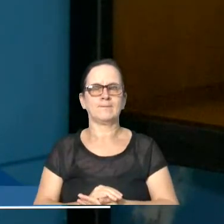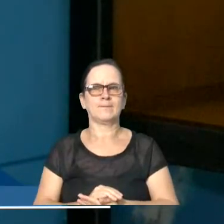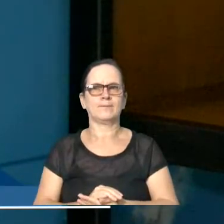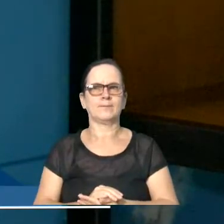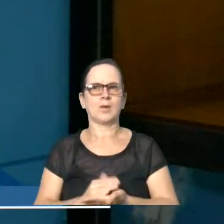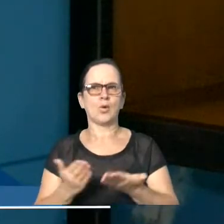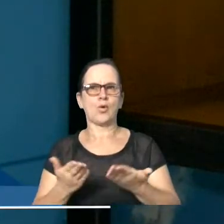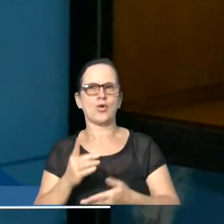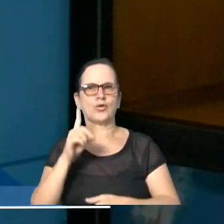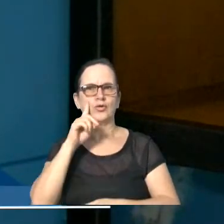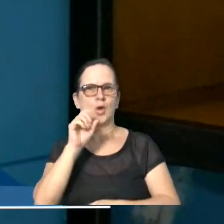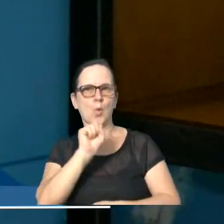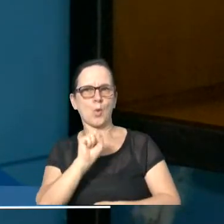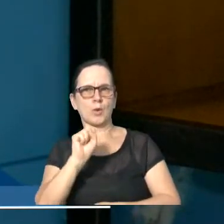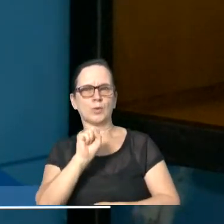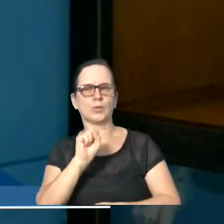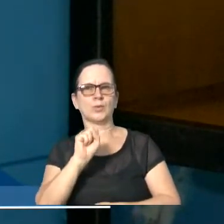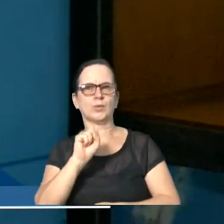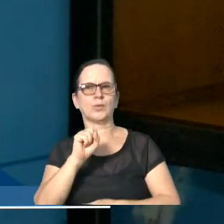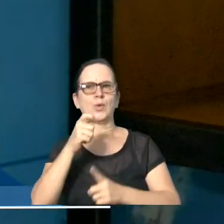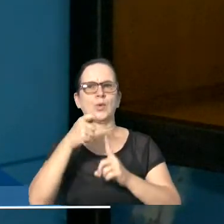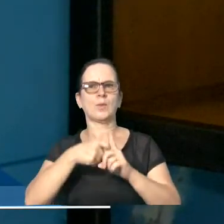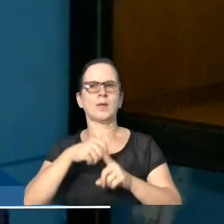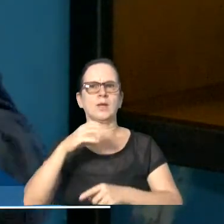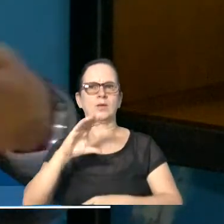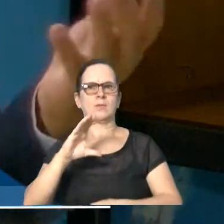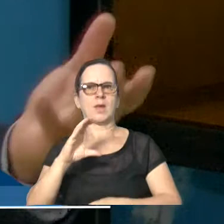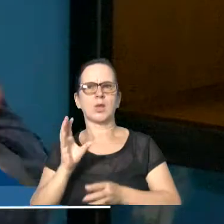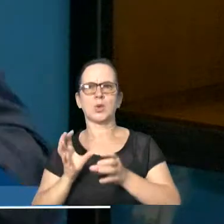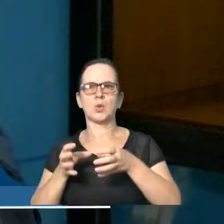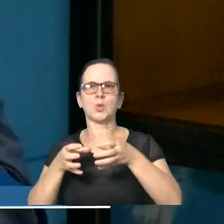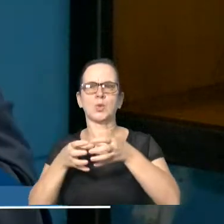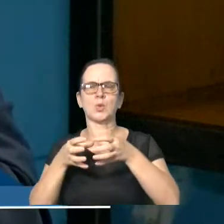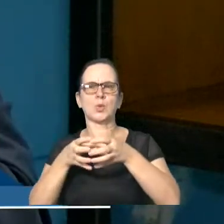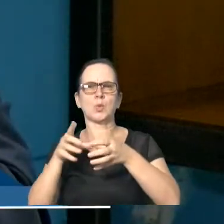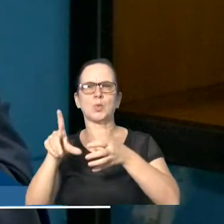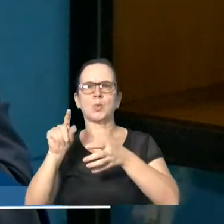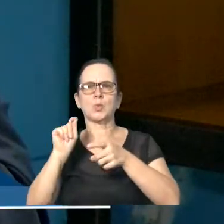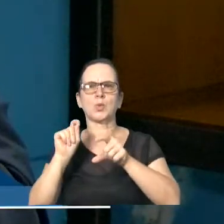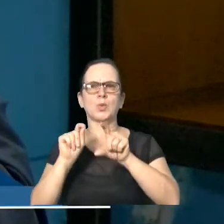Hoje, 8 de março, e esse grupo seleto